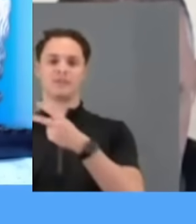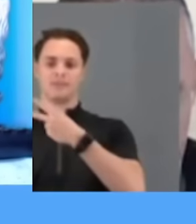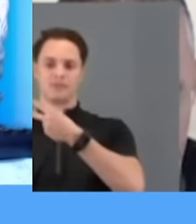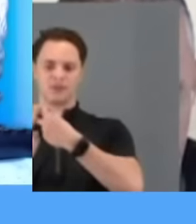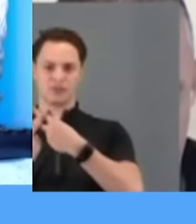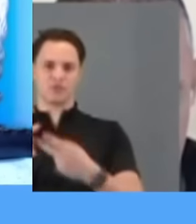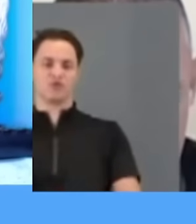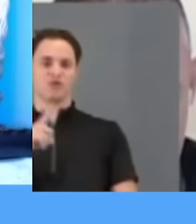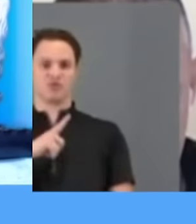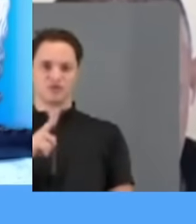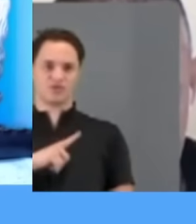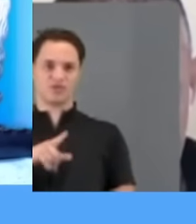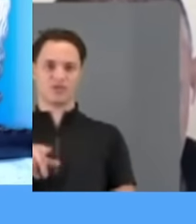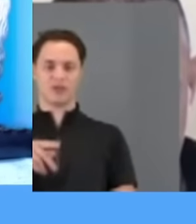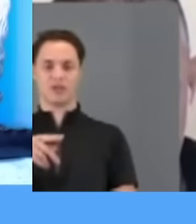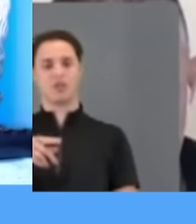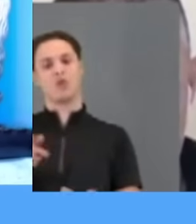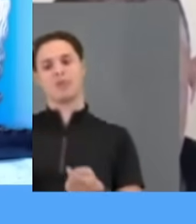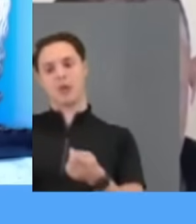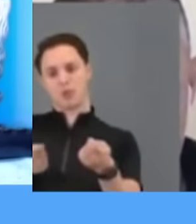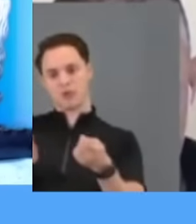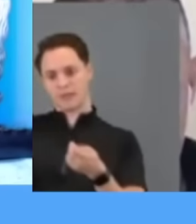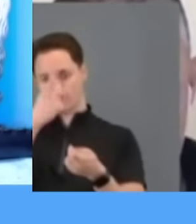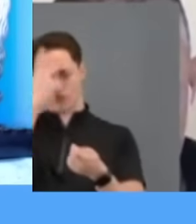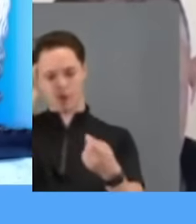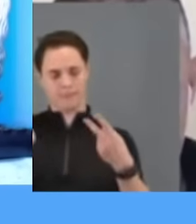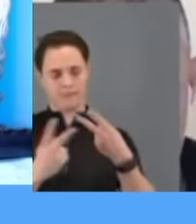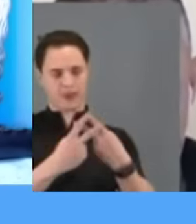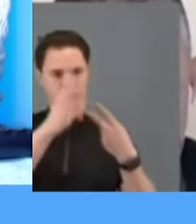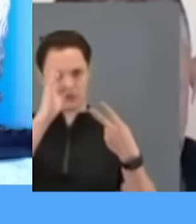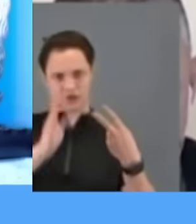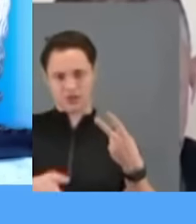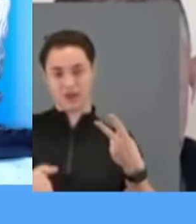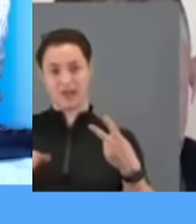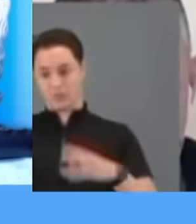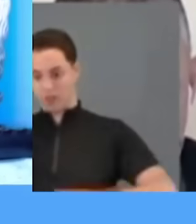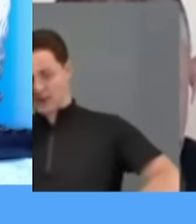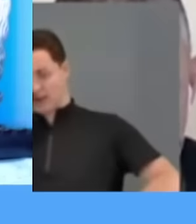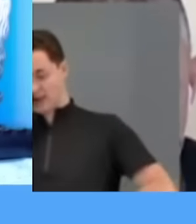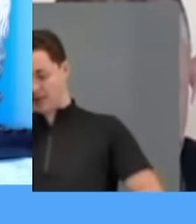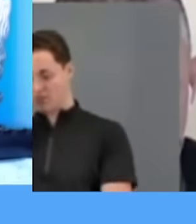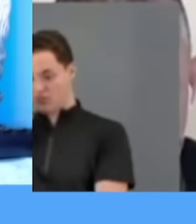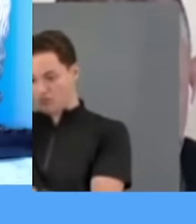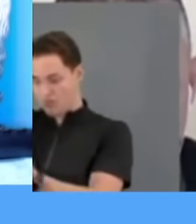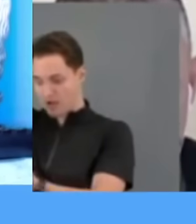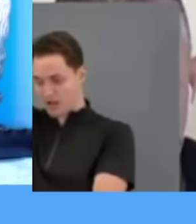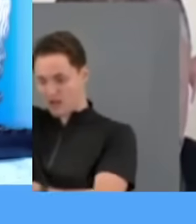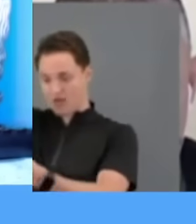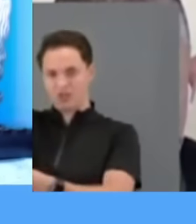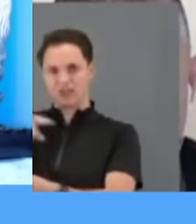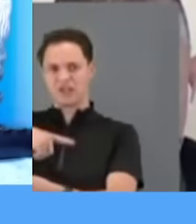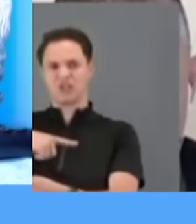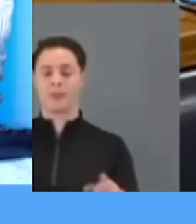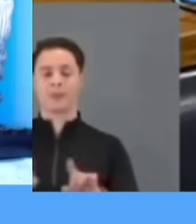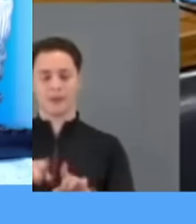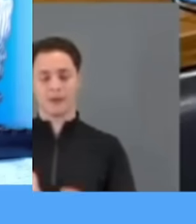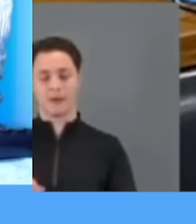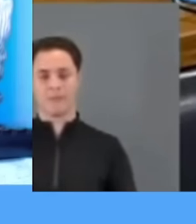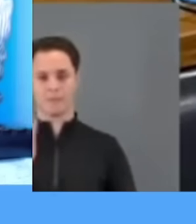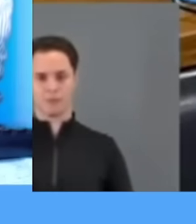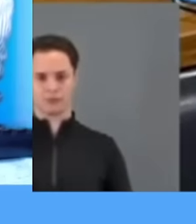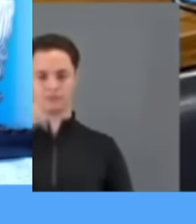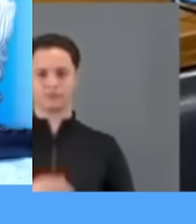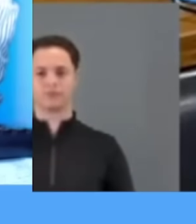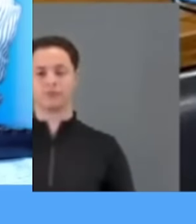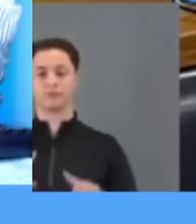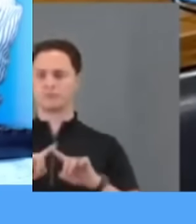dois flancos de negociação, com quem estava preso e com o exército que estava no interior, que estava dificultando de certa forma. Mas,